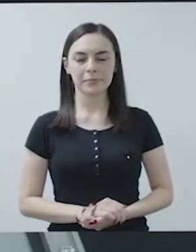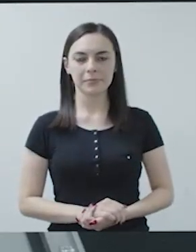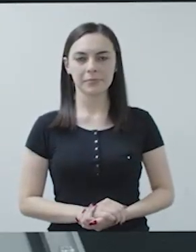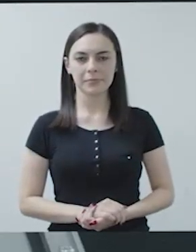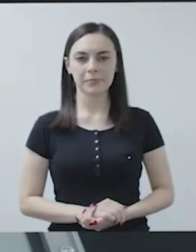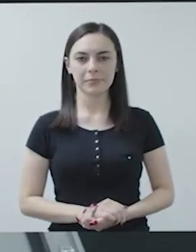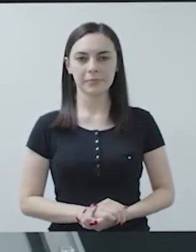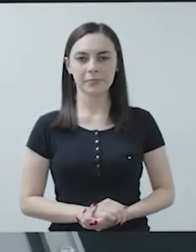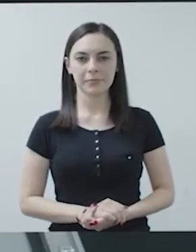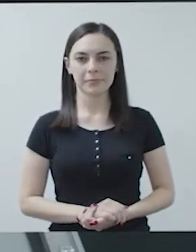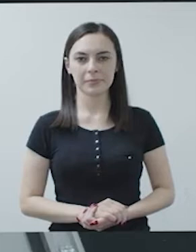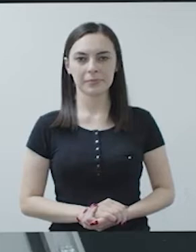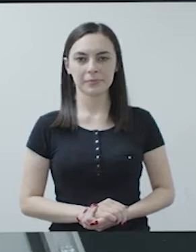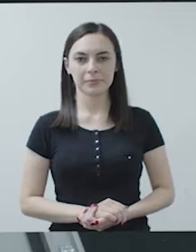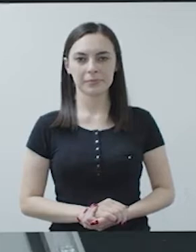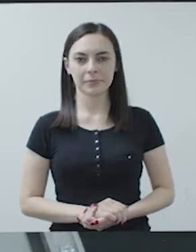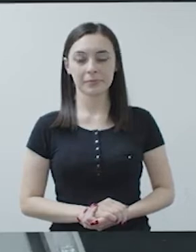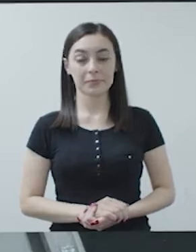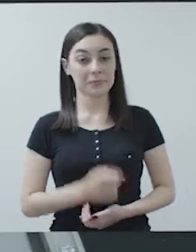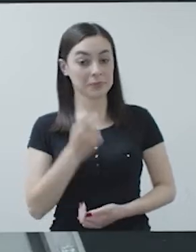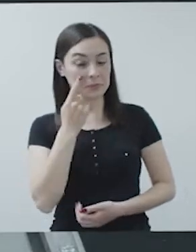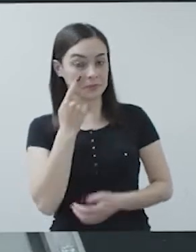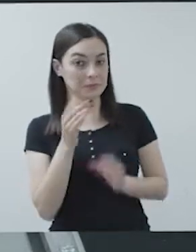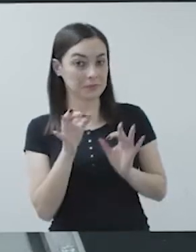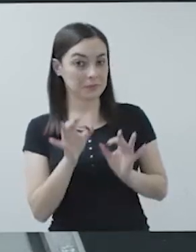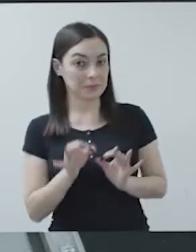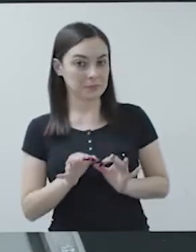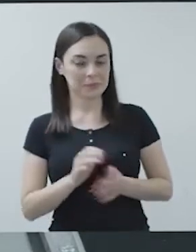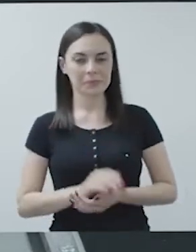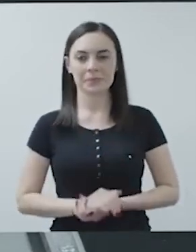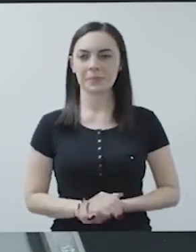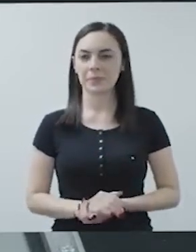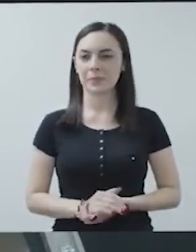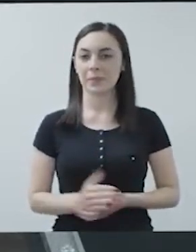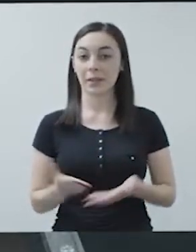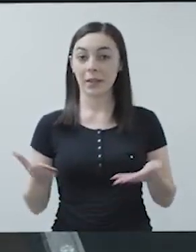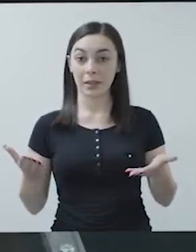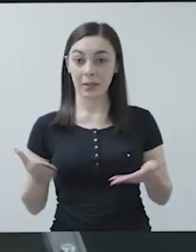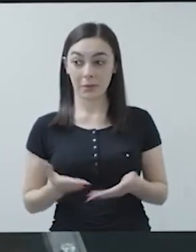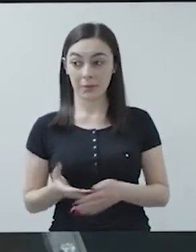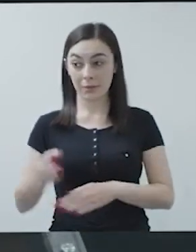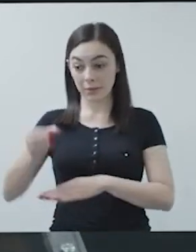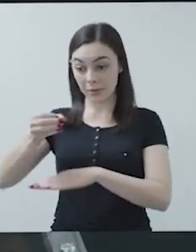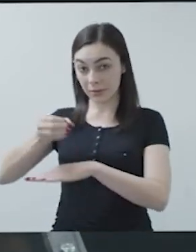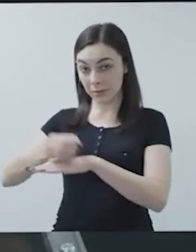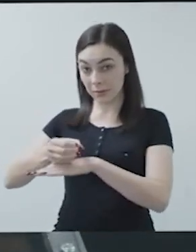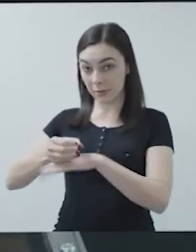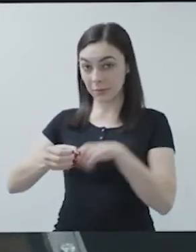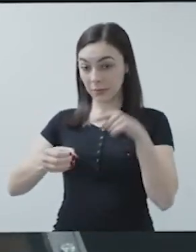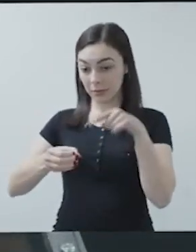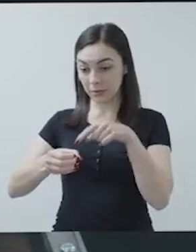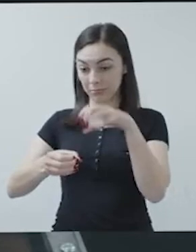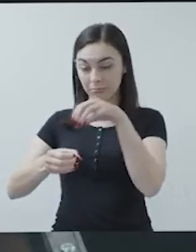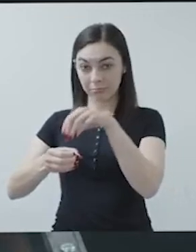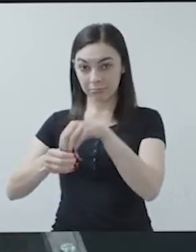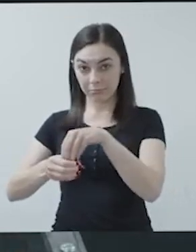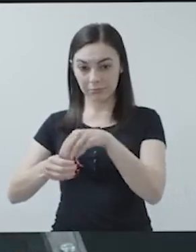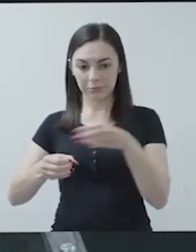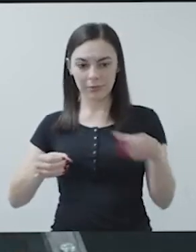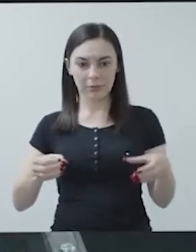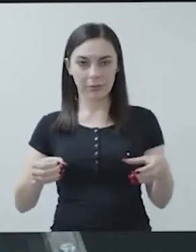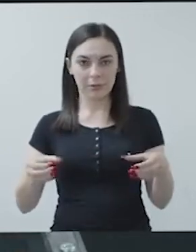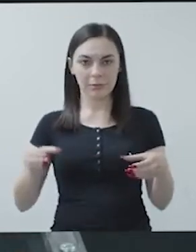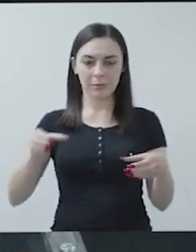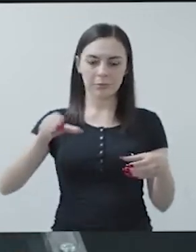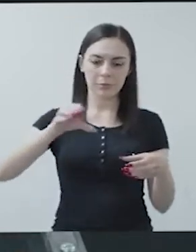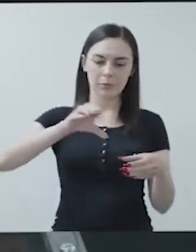Vamos ver se vai dar certo. Agora eu vou colocar todo esse conteúdo aqui do copo maior no copo